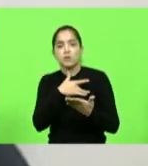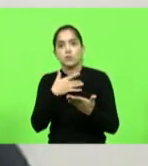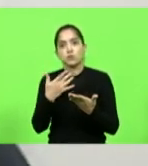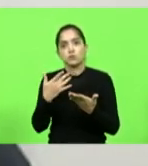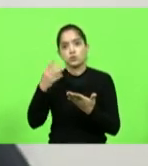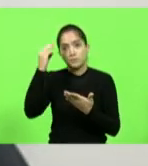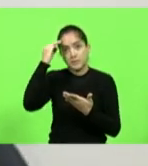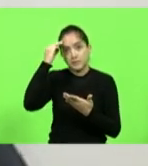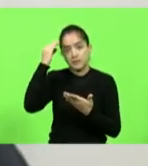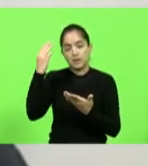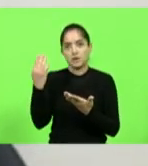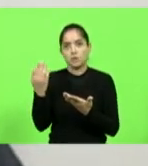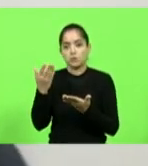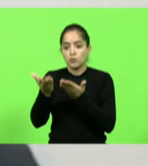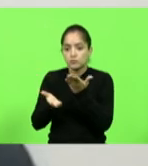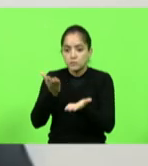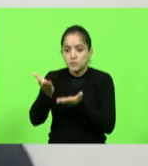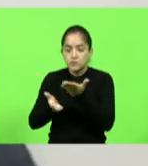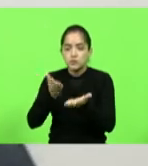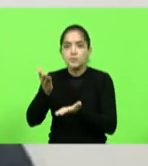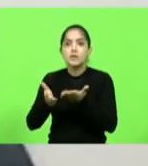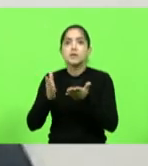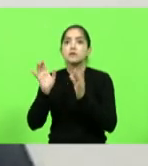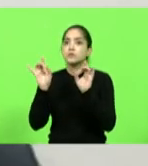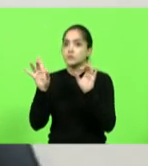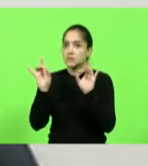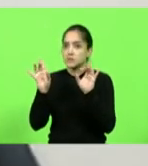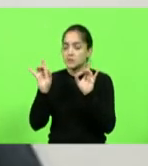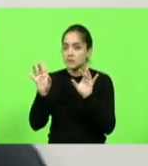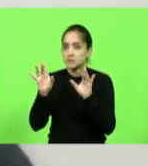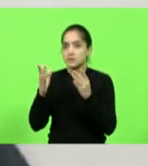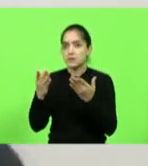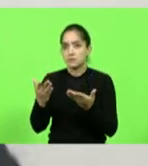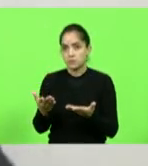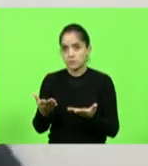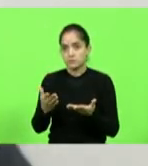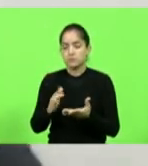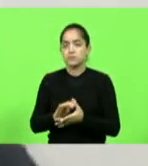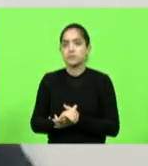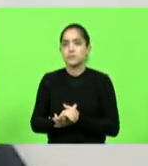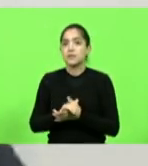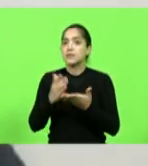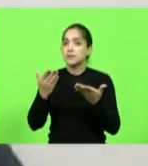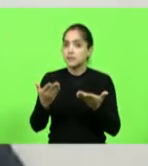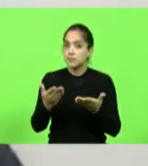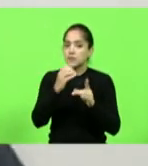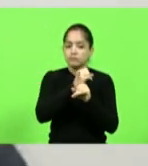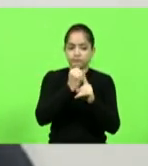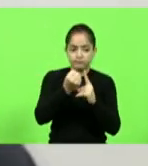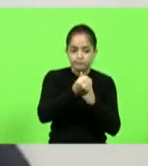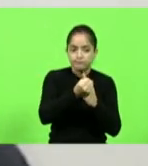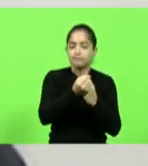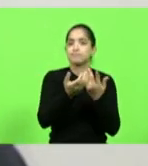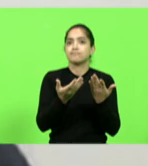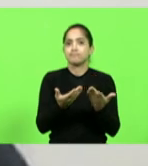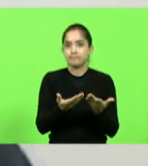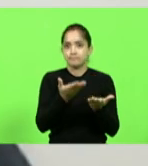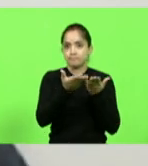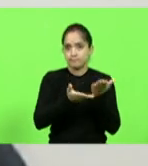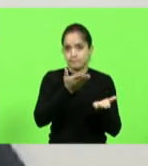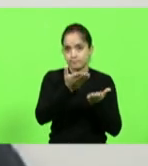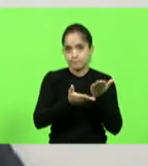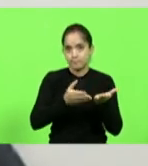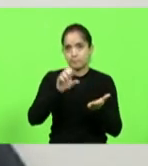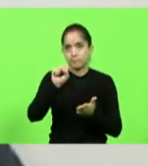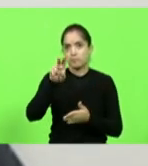mental, como um atendimento especializado. E também, no caso do serviço social e da própria psicologia, também para o SUAS, né, para o Sistema